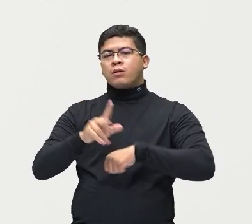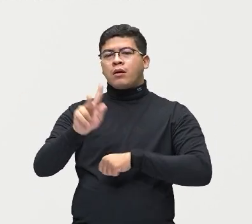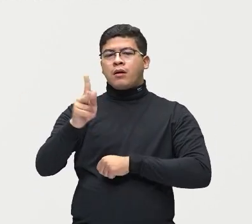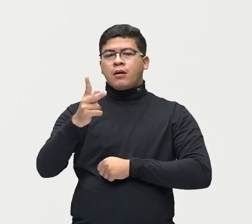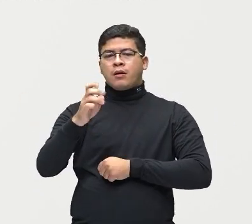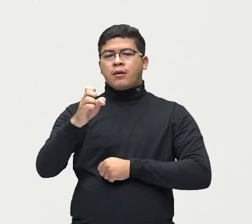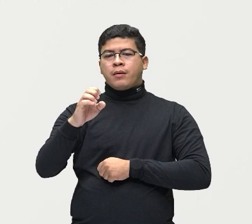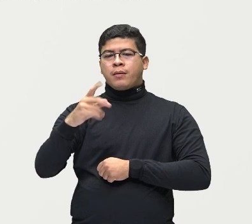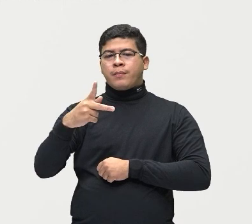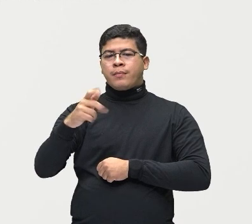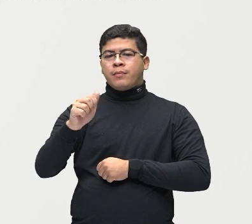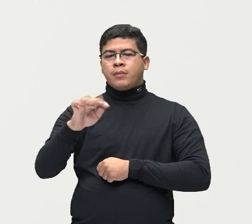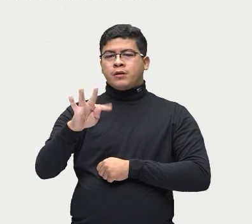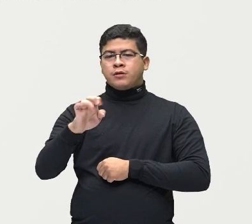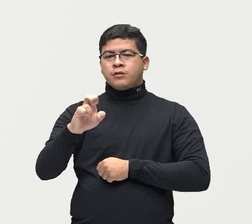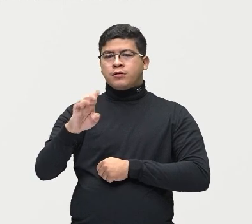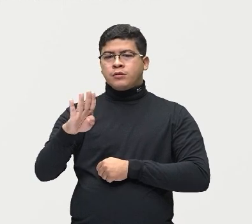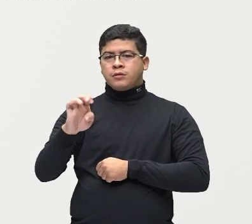1986,